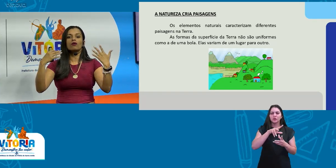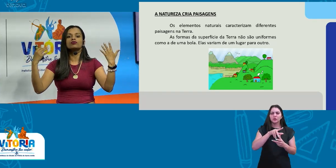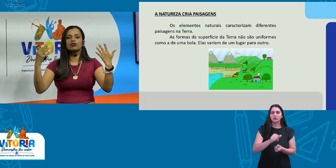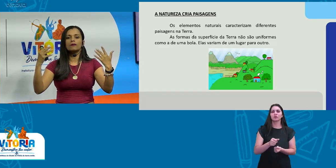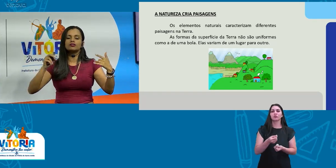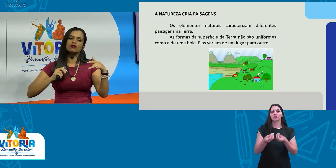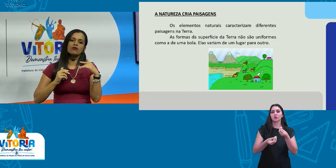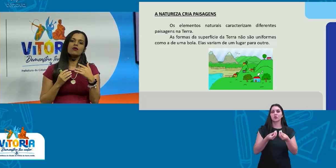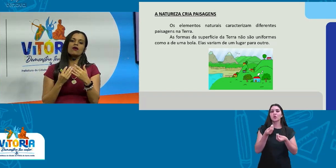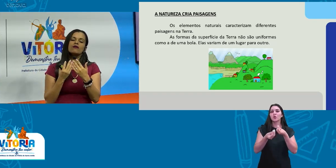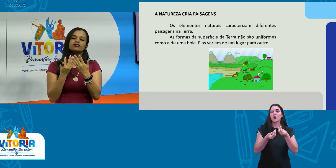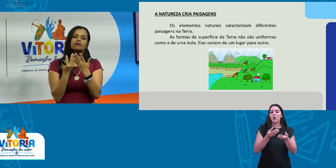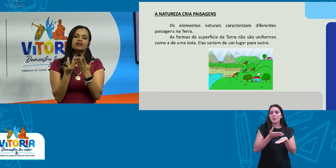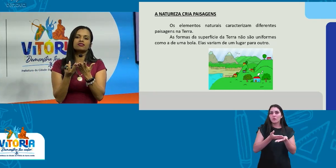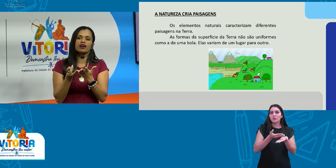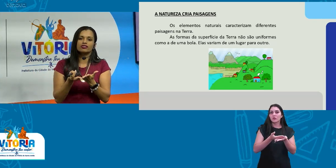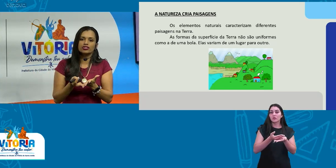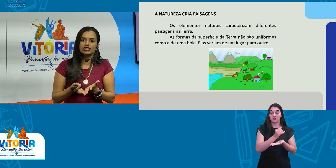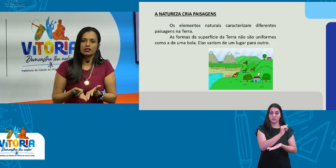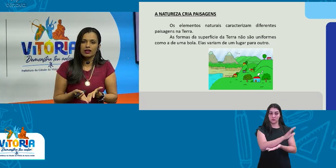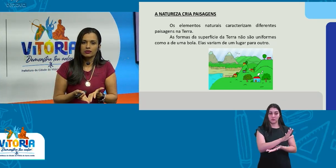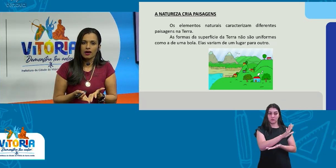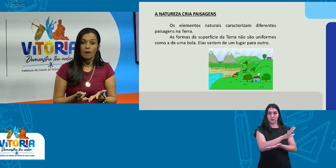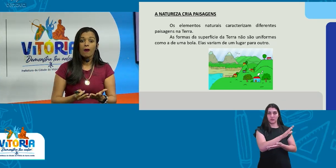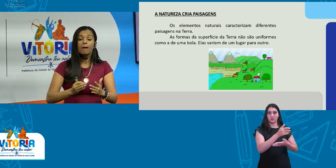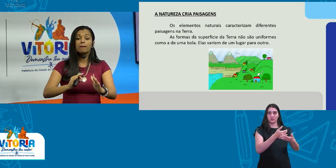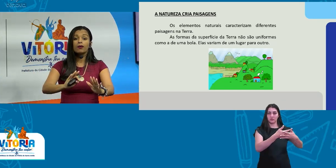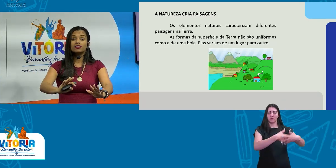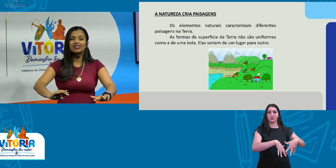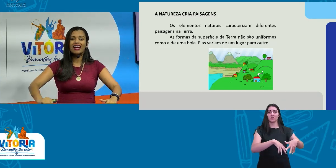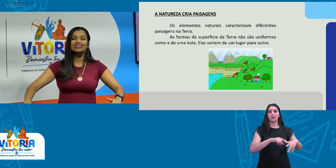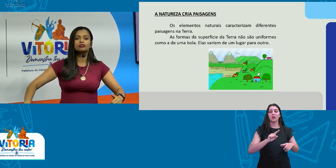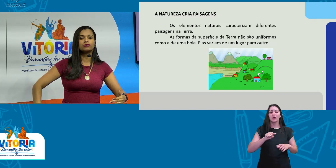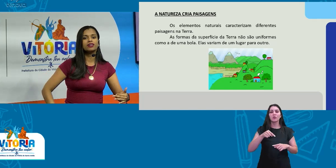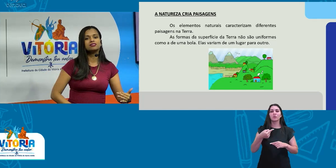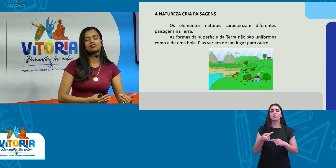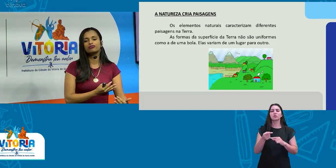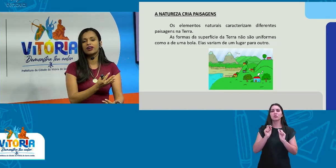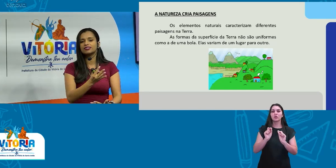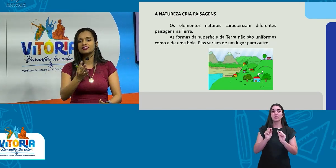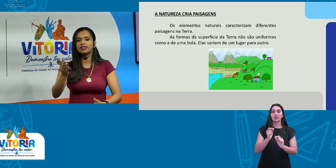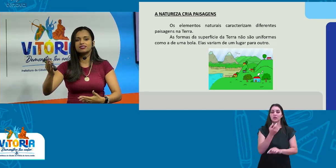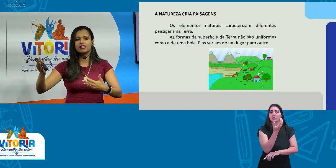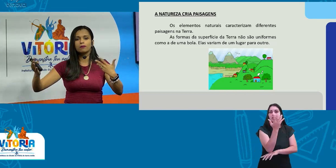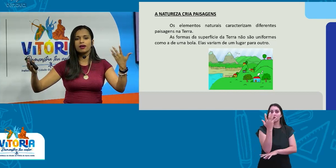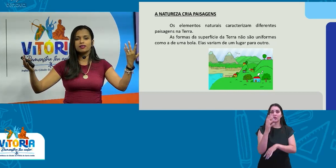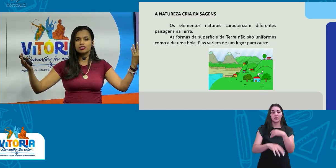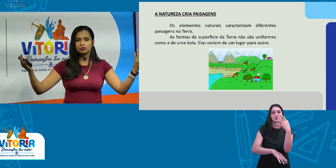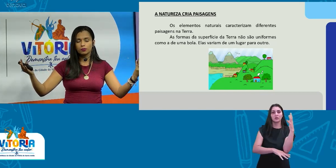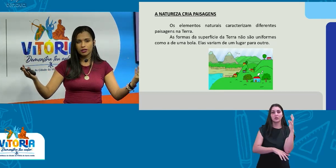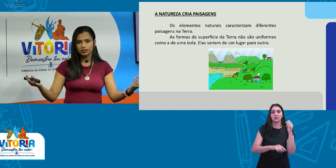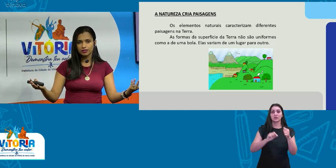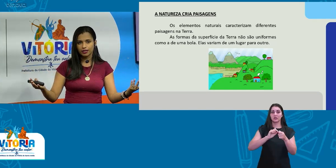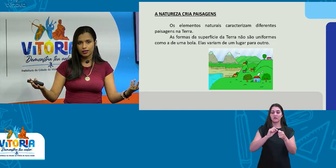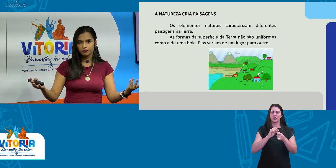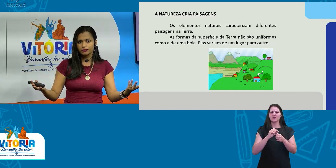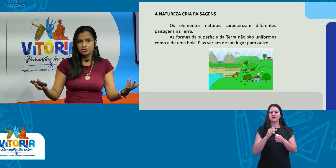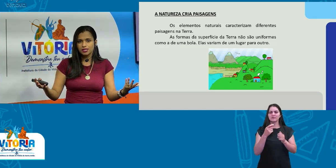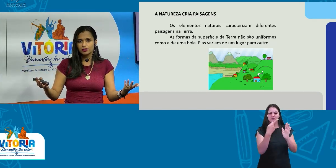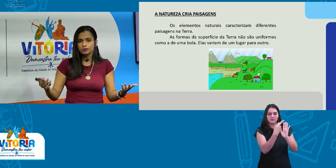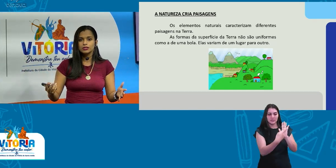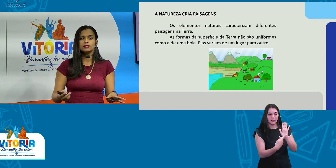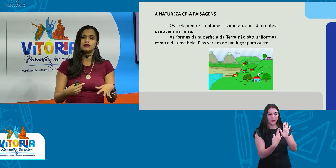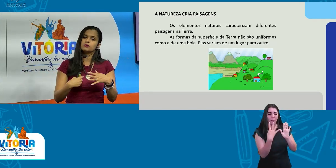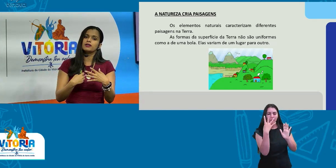começou, como se começou? Com as paisagens natural. Pois é a natureza que faz esse desenho belíssimo do planeta Terra,